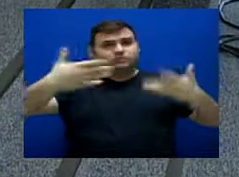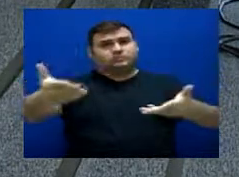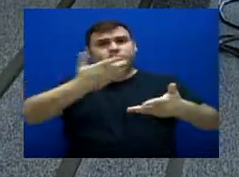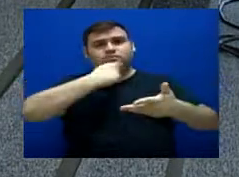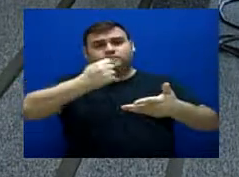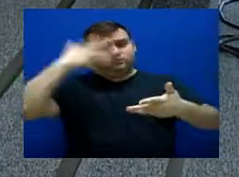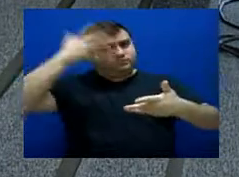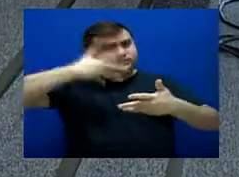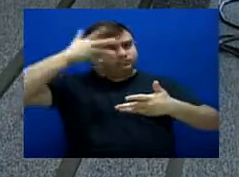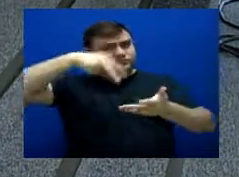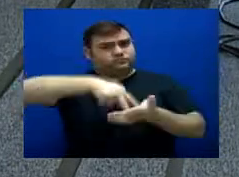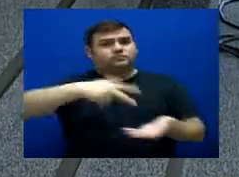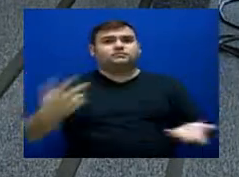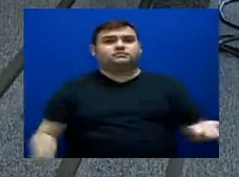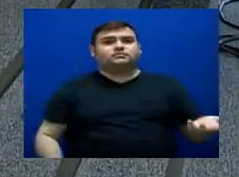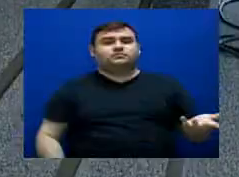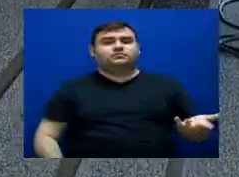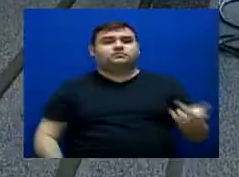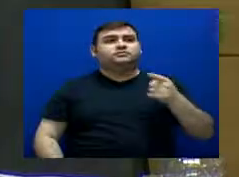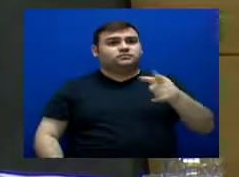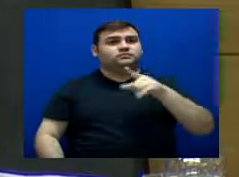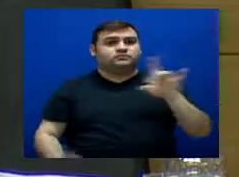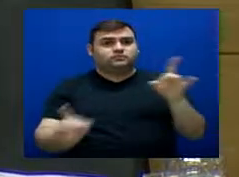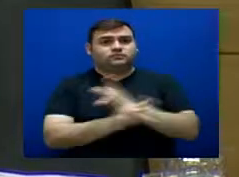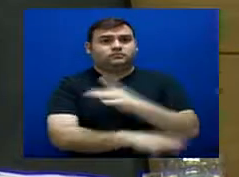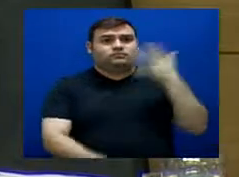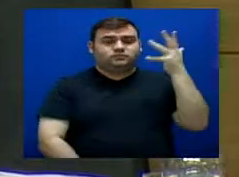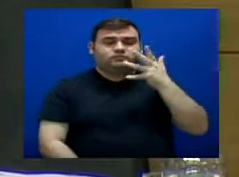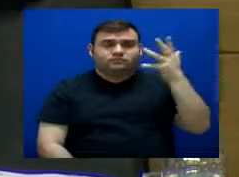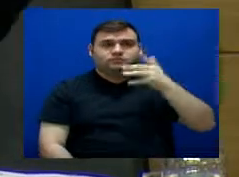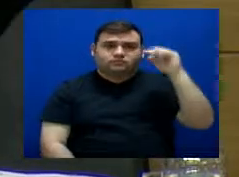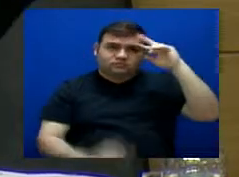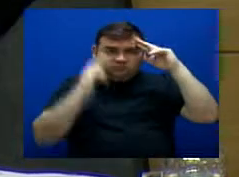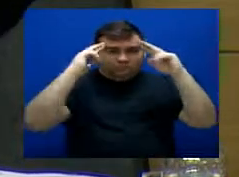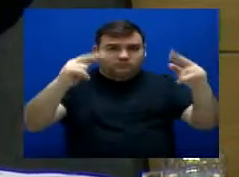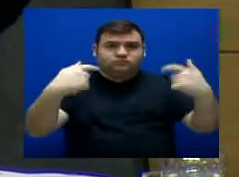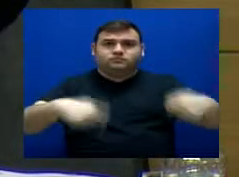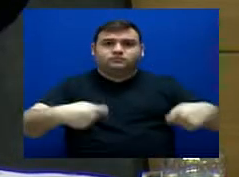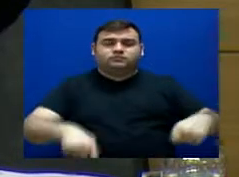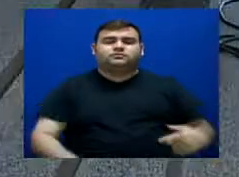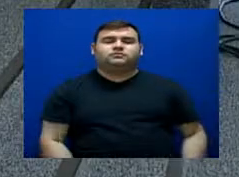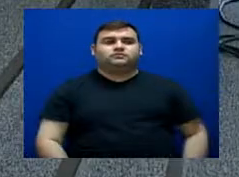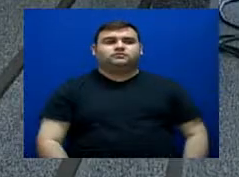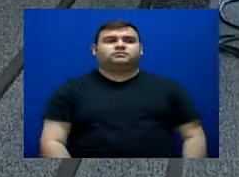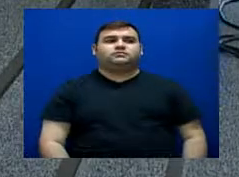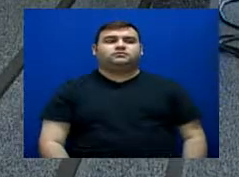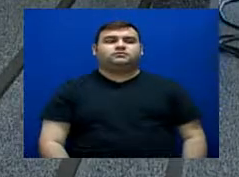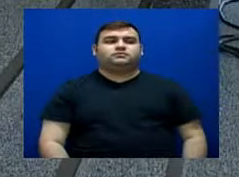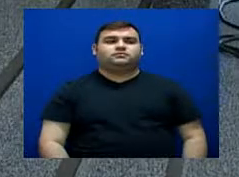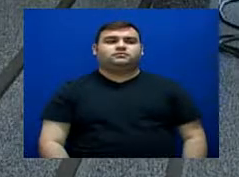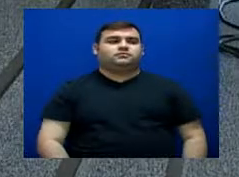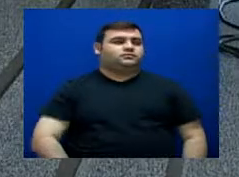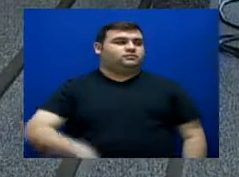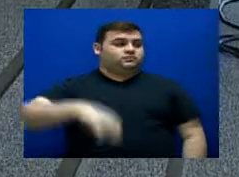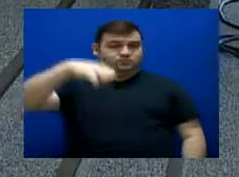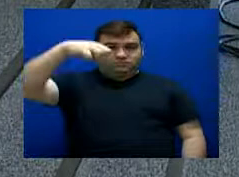na tribuna. Por favor. Quando? Ele está terminando. Olha, tem que respeitar o orador na tribuna. Quanto a